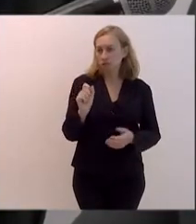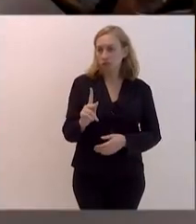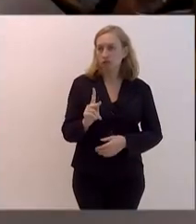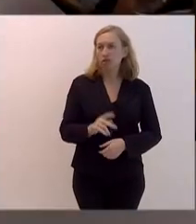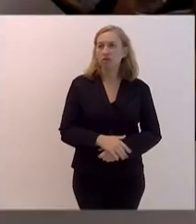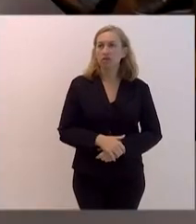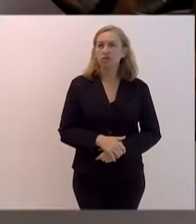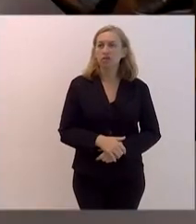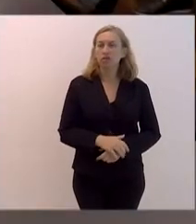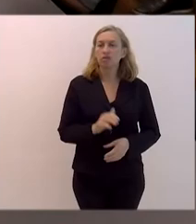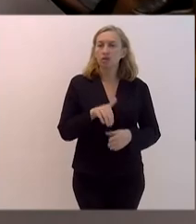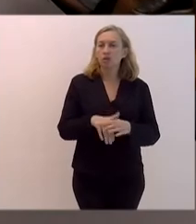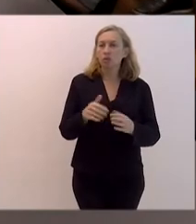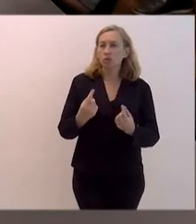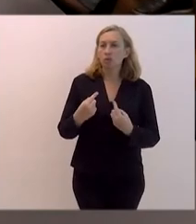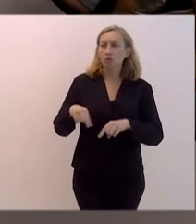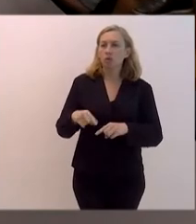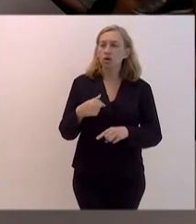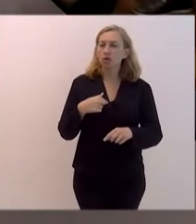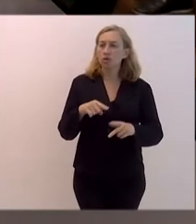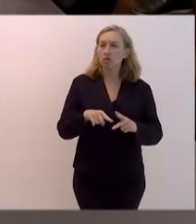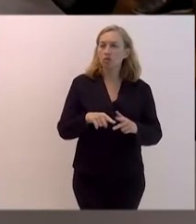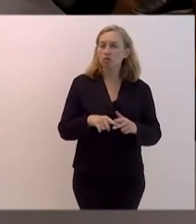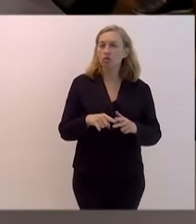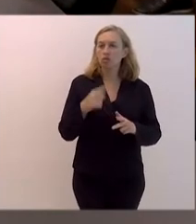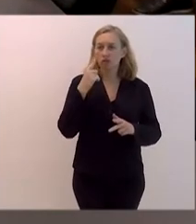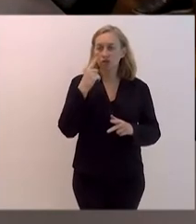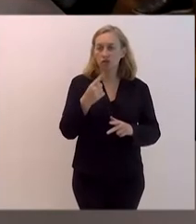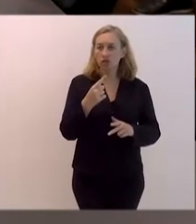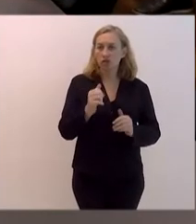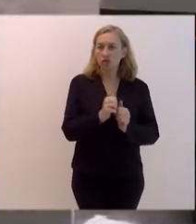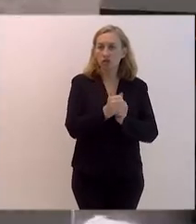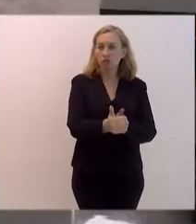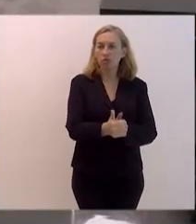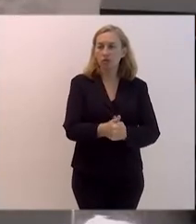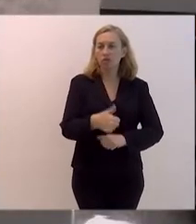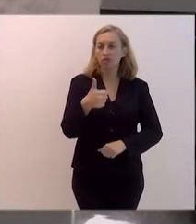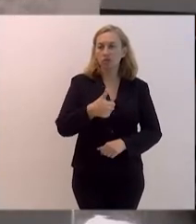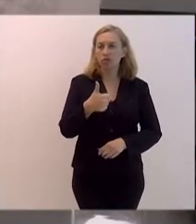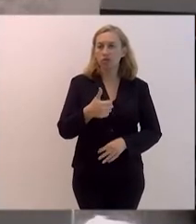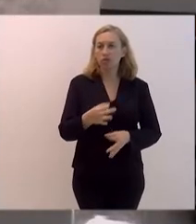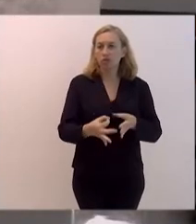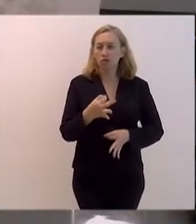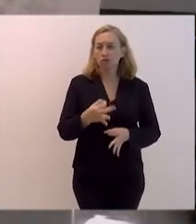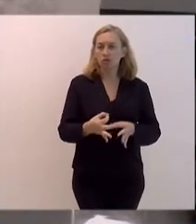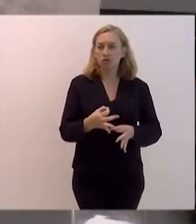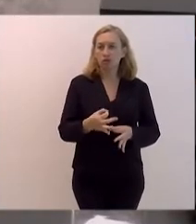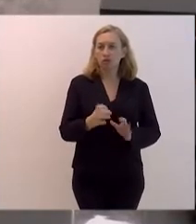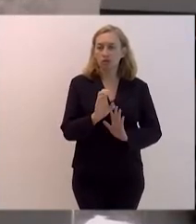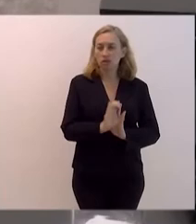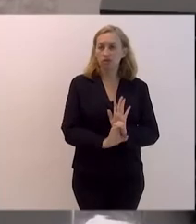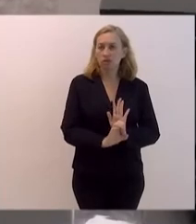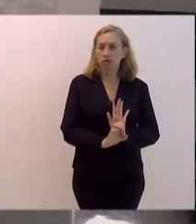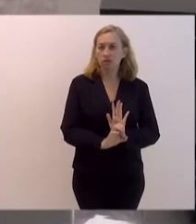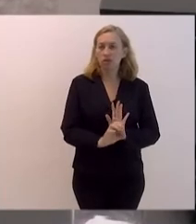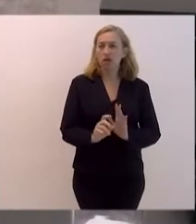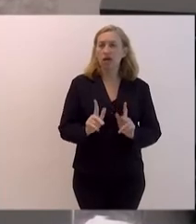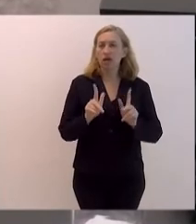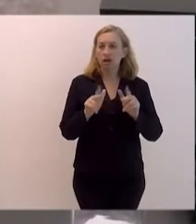apresenta o voto divergente, ou eu refaço o meu voto aqui. Fazer acompanhante suprimindo. Juridicidade com emendas? Vossa Excelência é bom